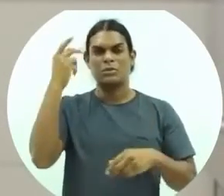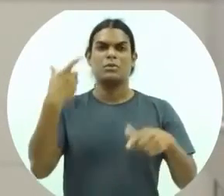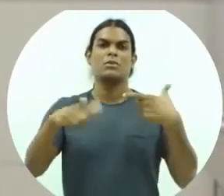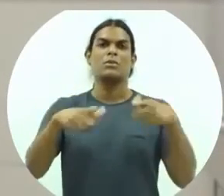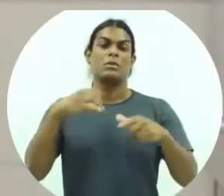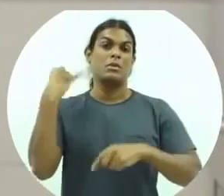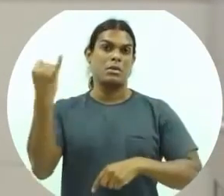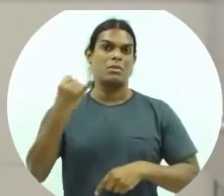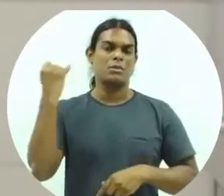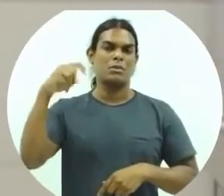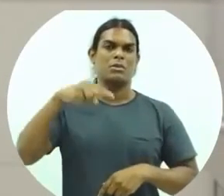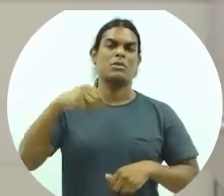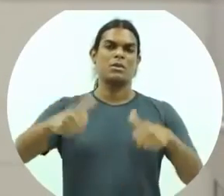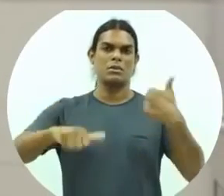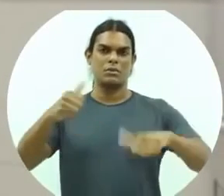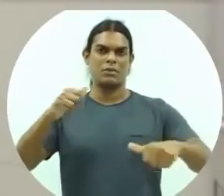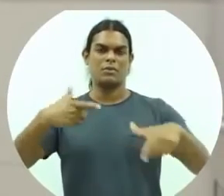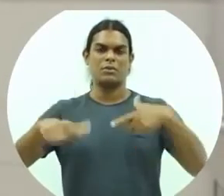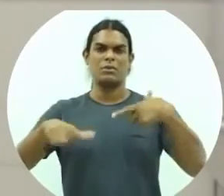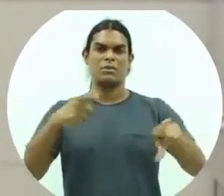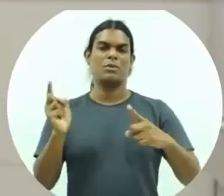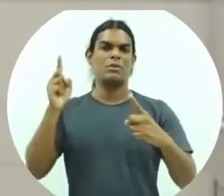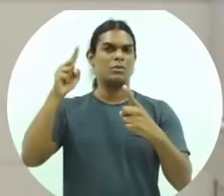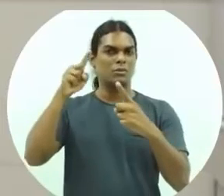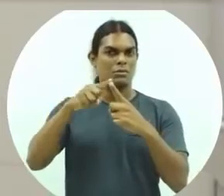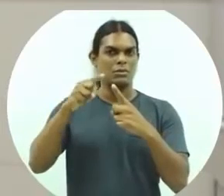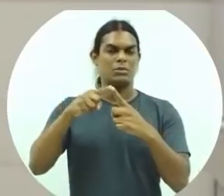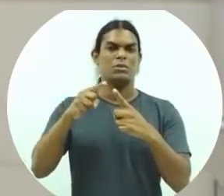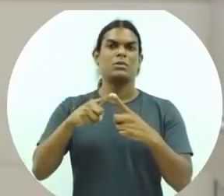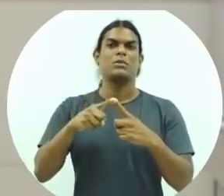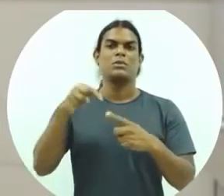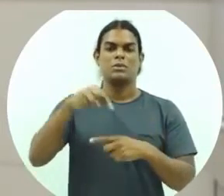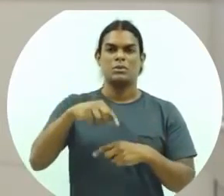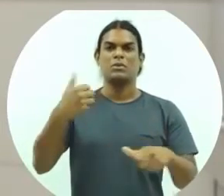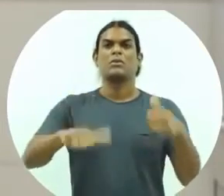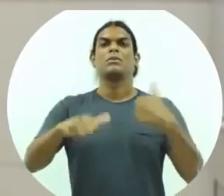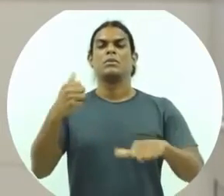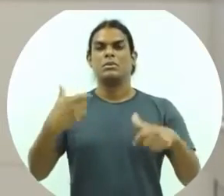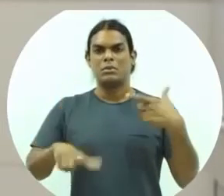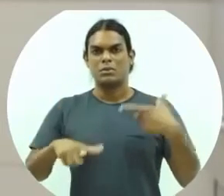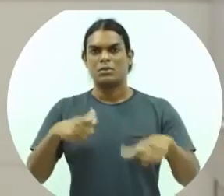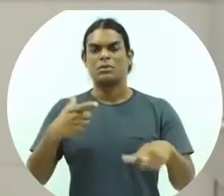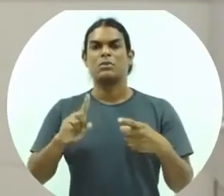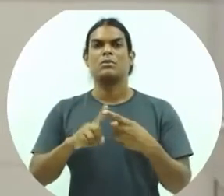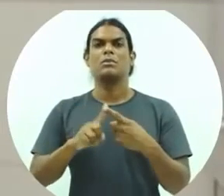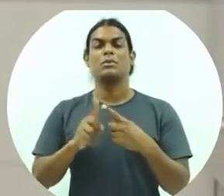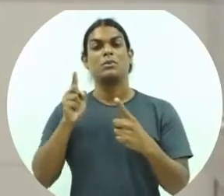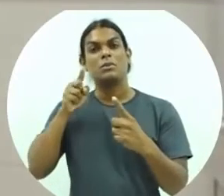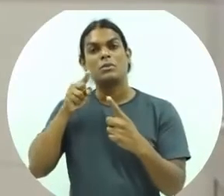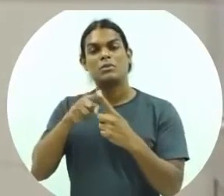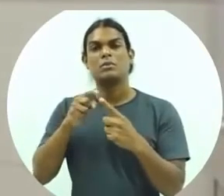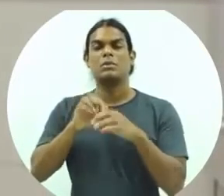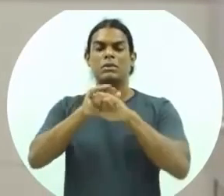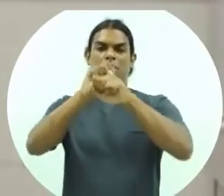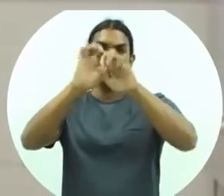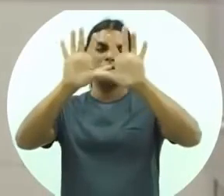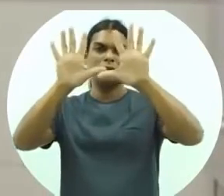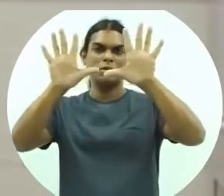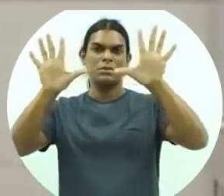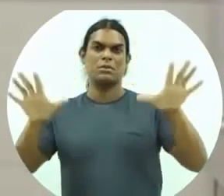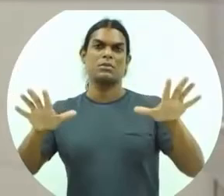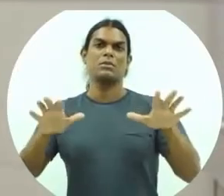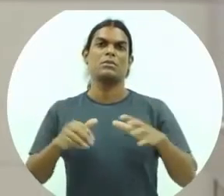a importância da avaliação de desempenho, o propósito dele estar sendo feito e a objetividade